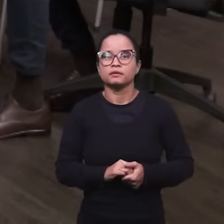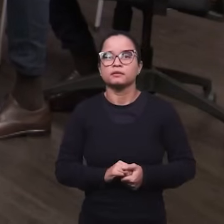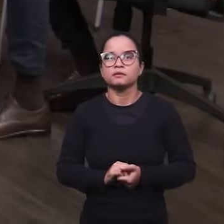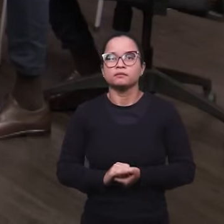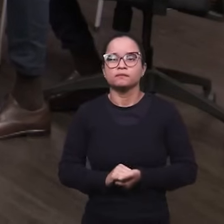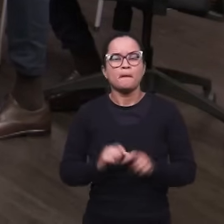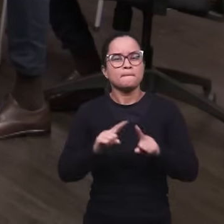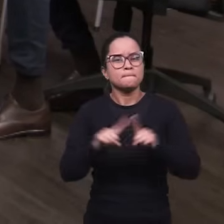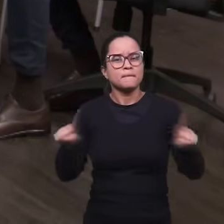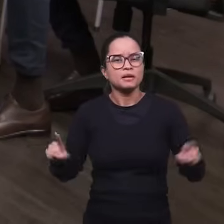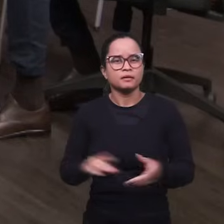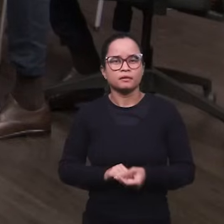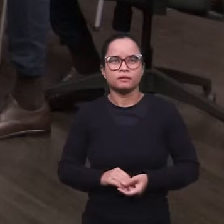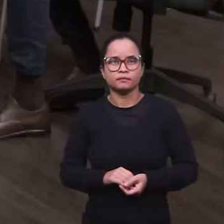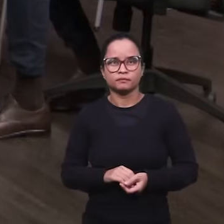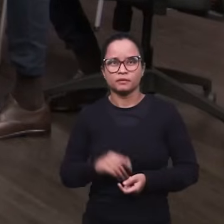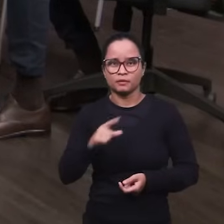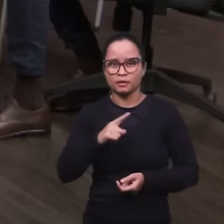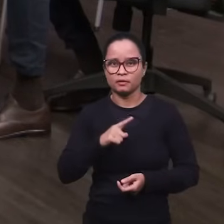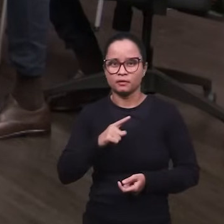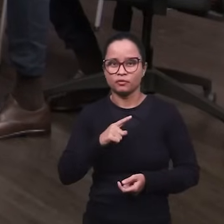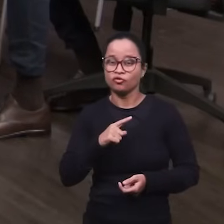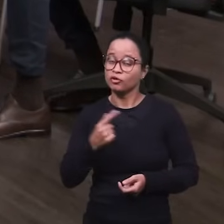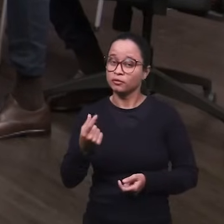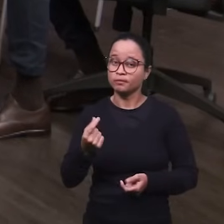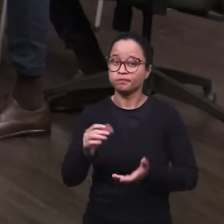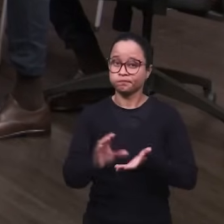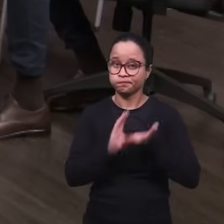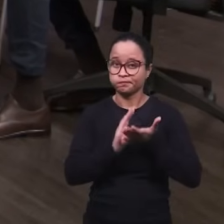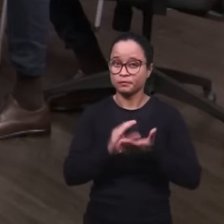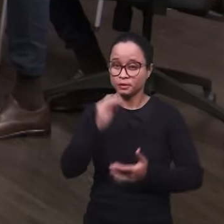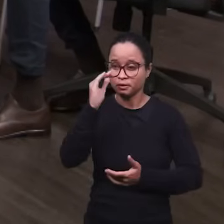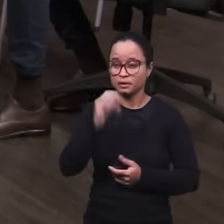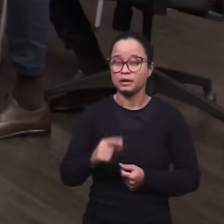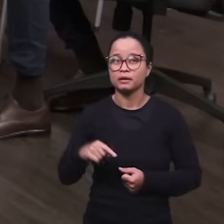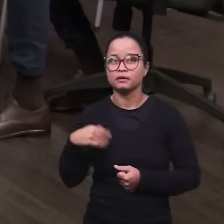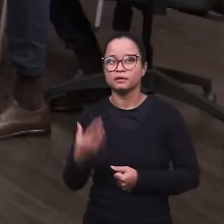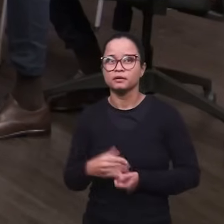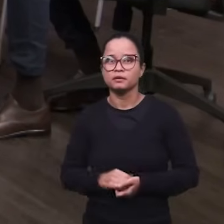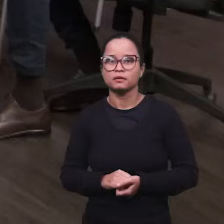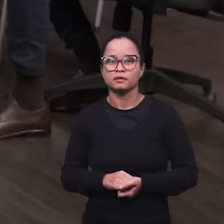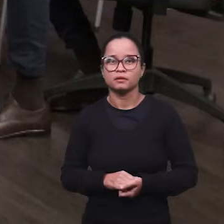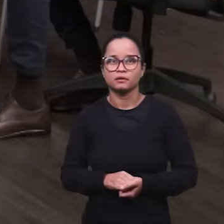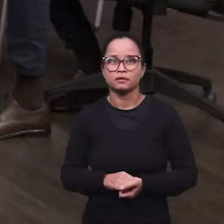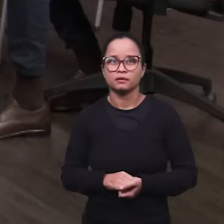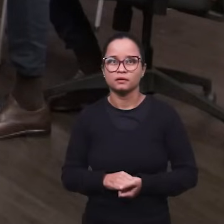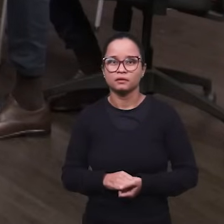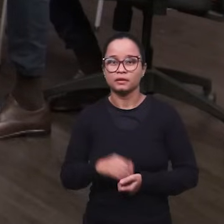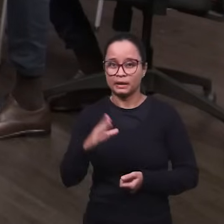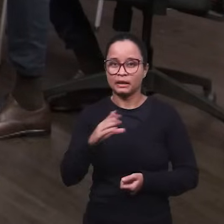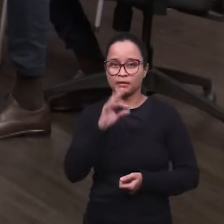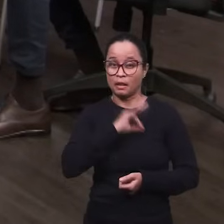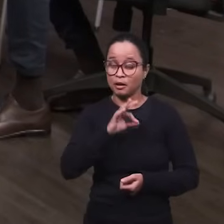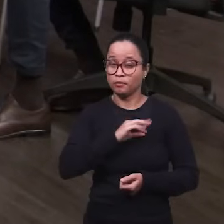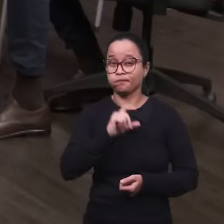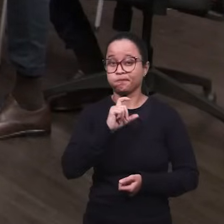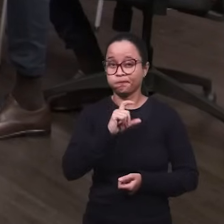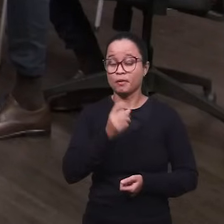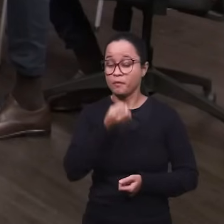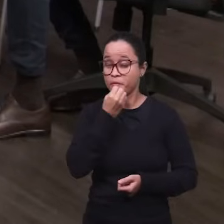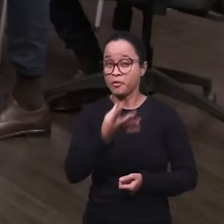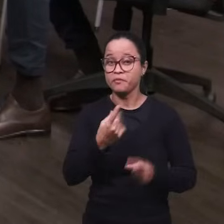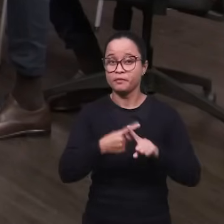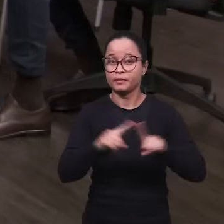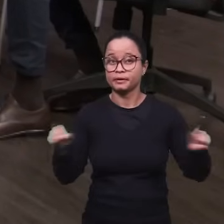cima do prolabore. Mas a minha retirada de lucros era altíssima. E aí, o que acontece? Ele ganhava muito,